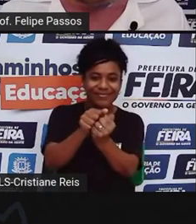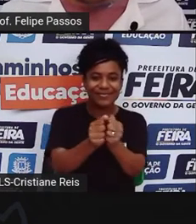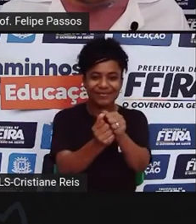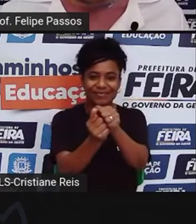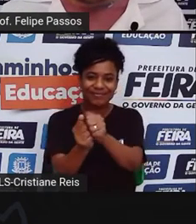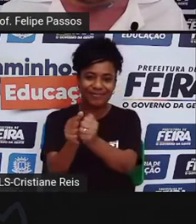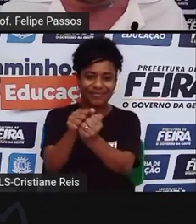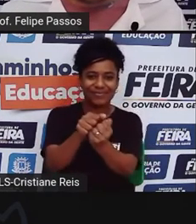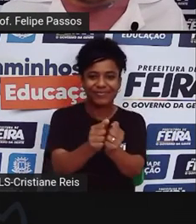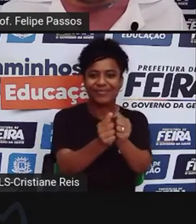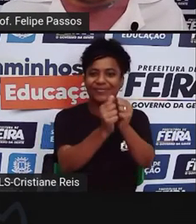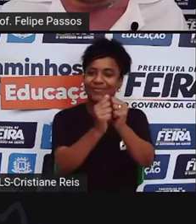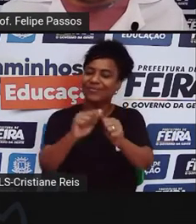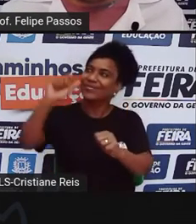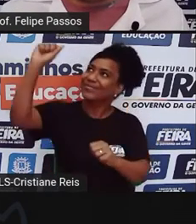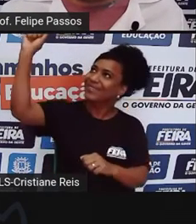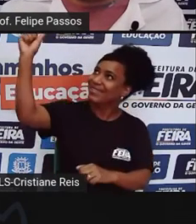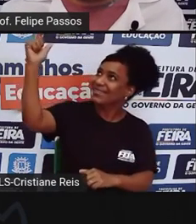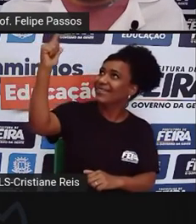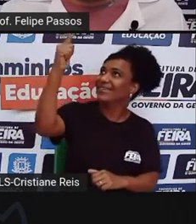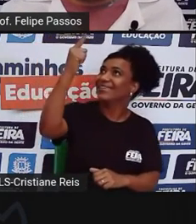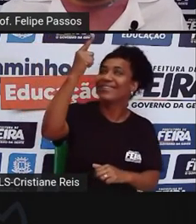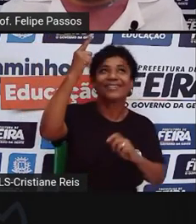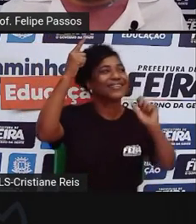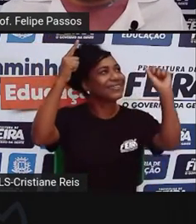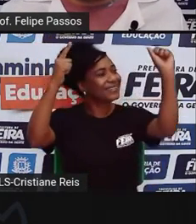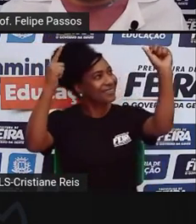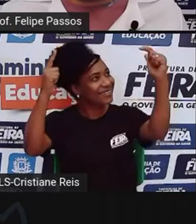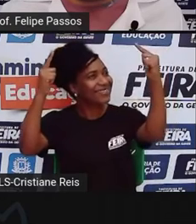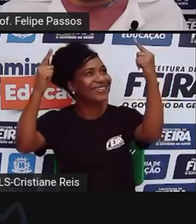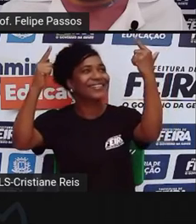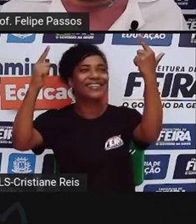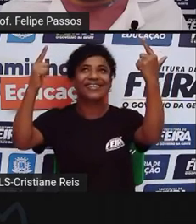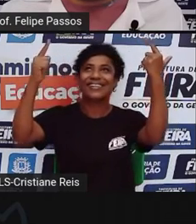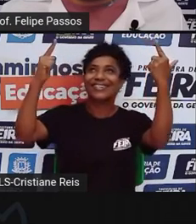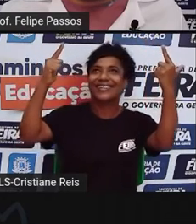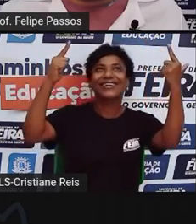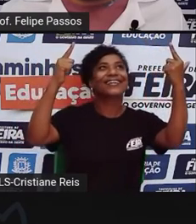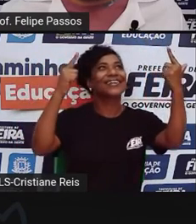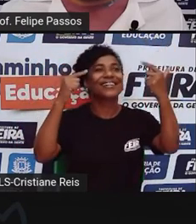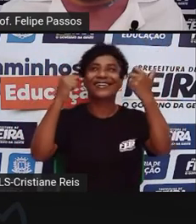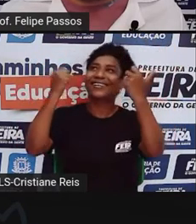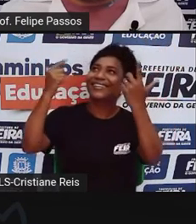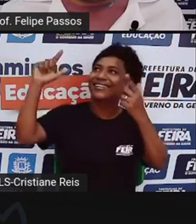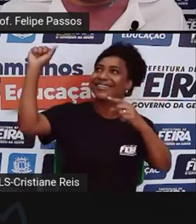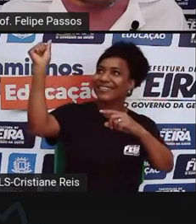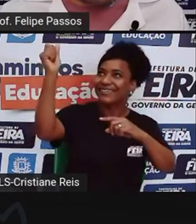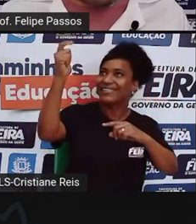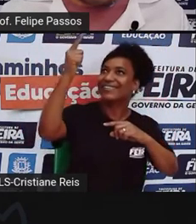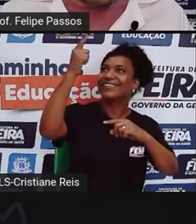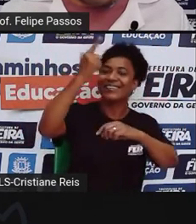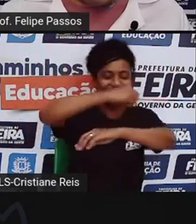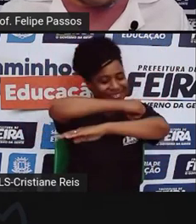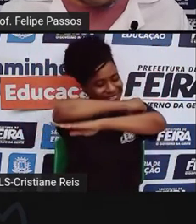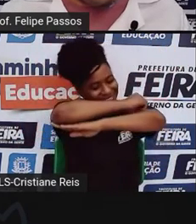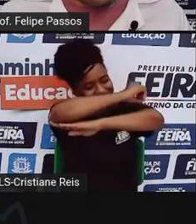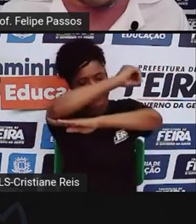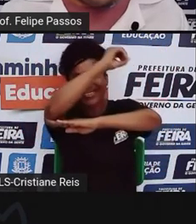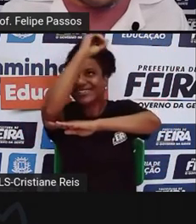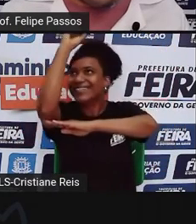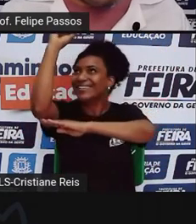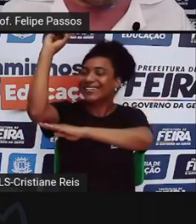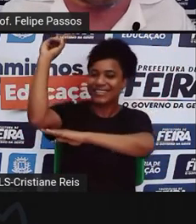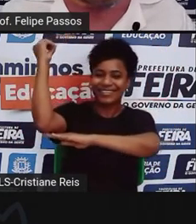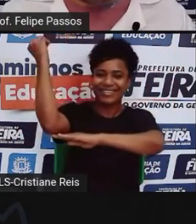acompanhar até o sol que ilumina bem lá no horizonte,